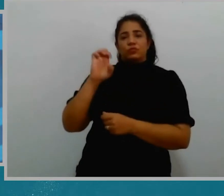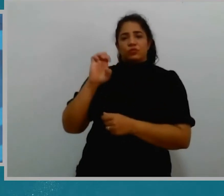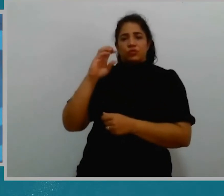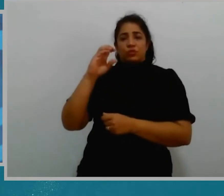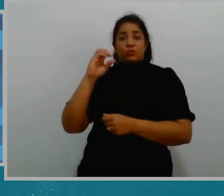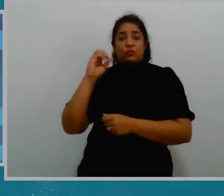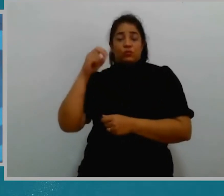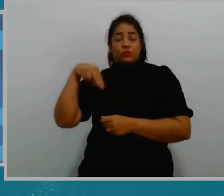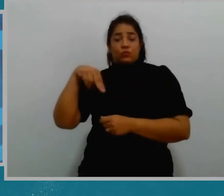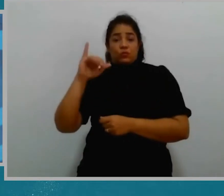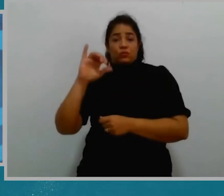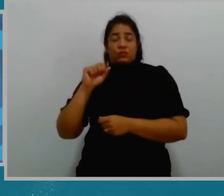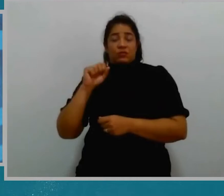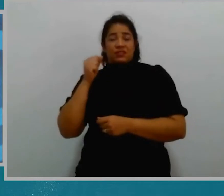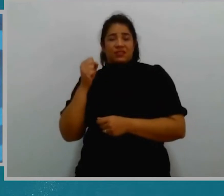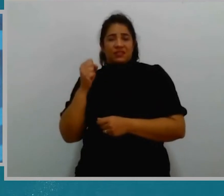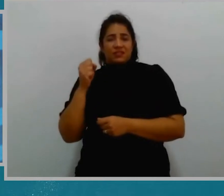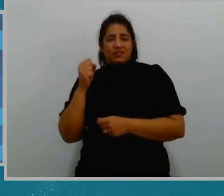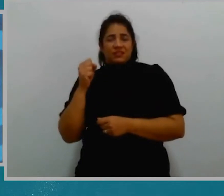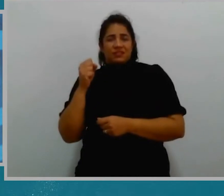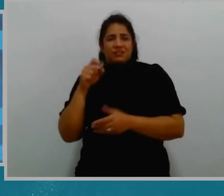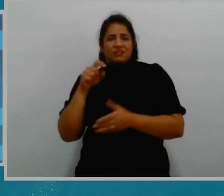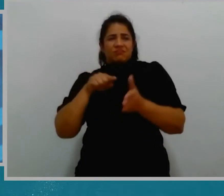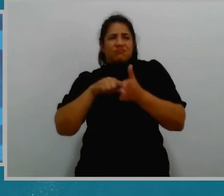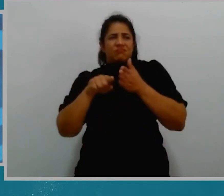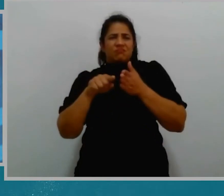Quem foi Jeconias?